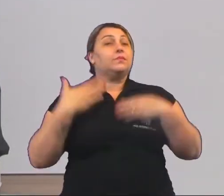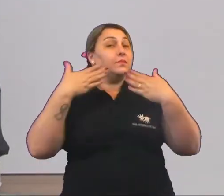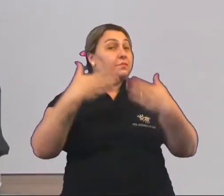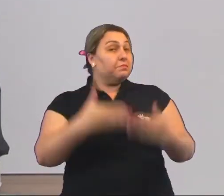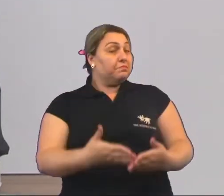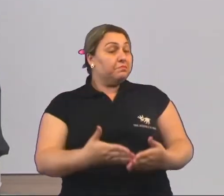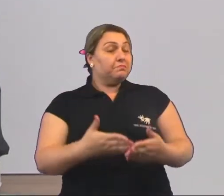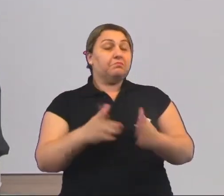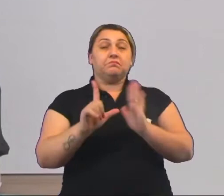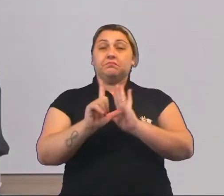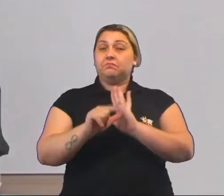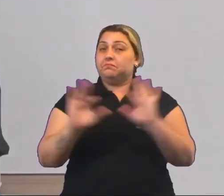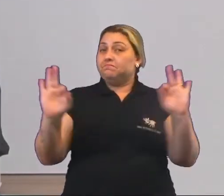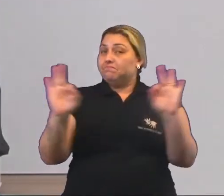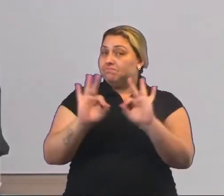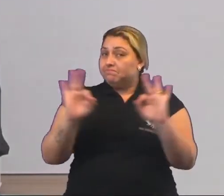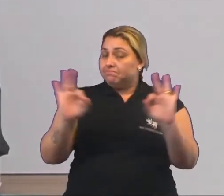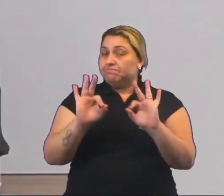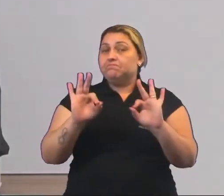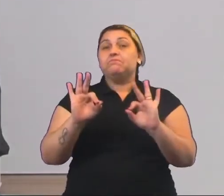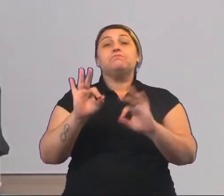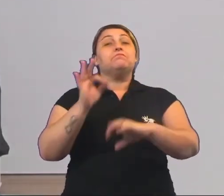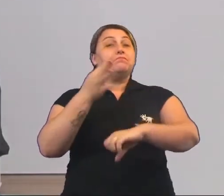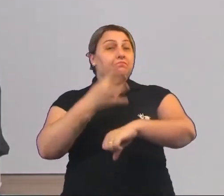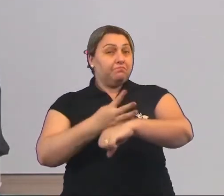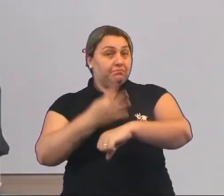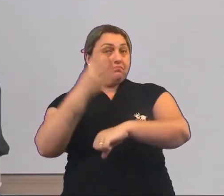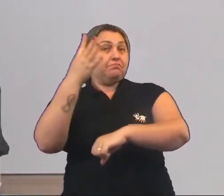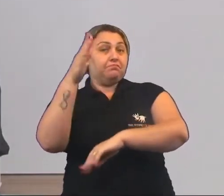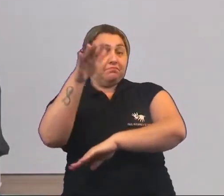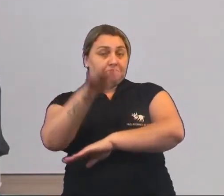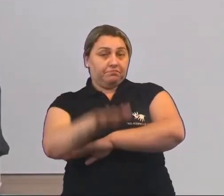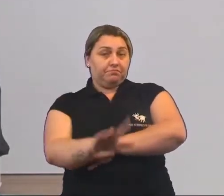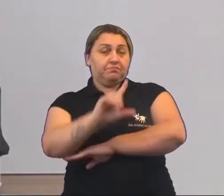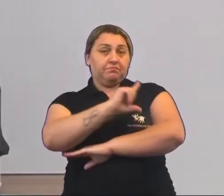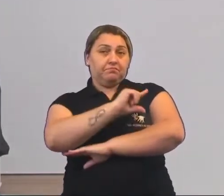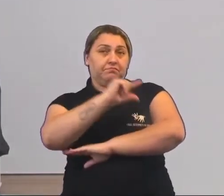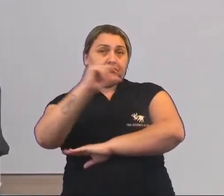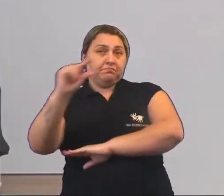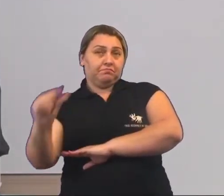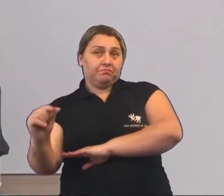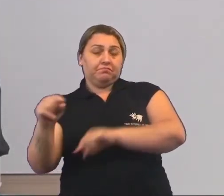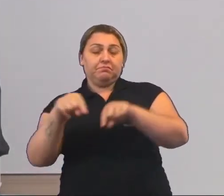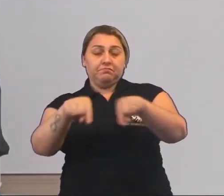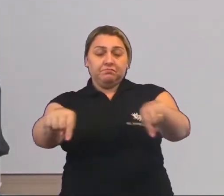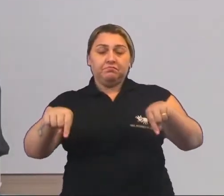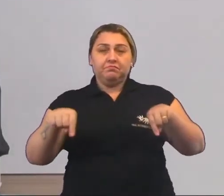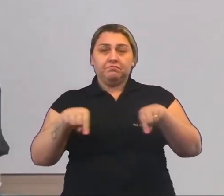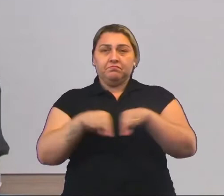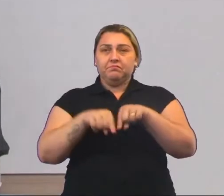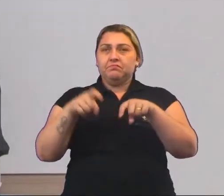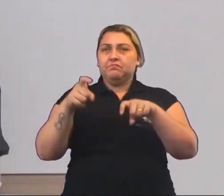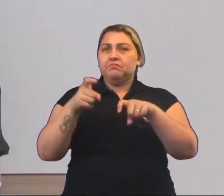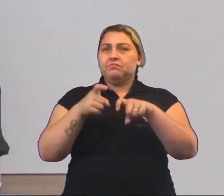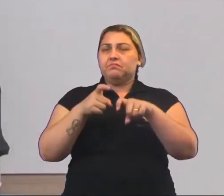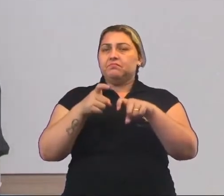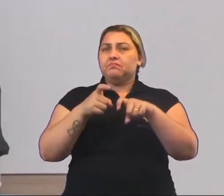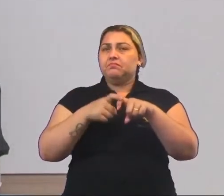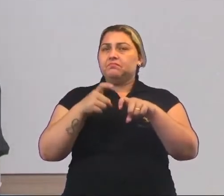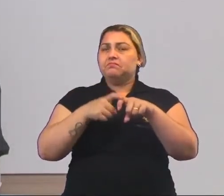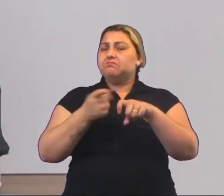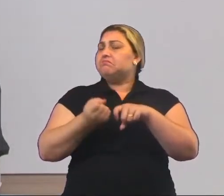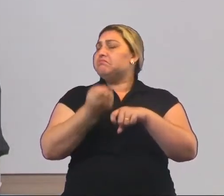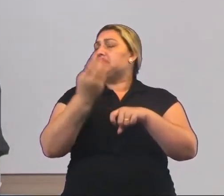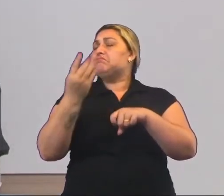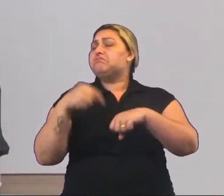chegou atrasado. Às 16 horas, ele saiu do consultório. Quanto tempo ele ficou, então,